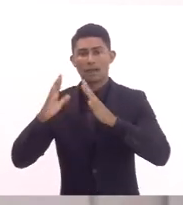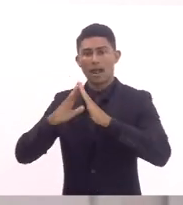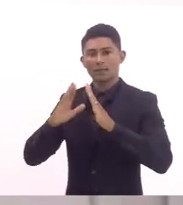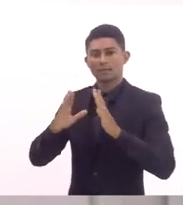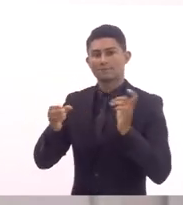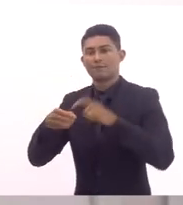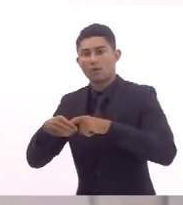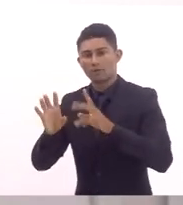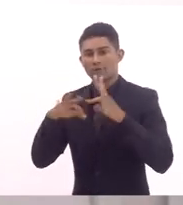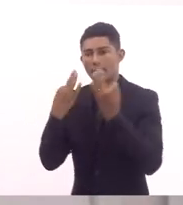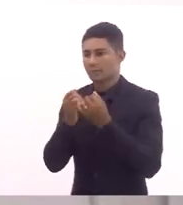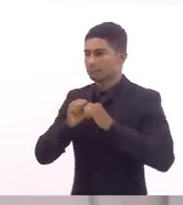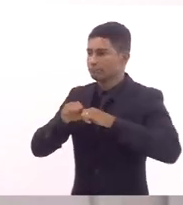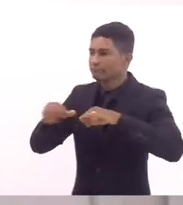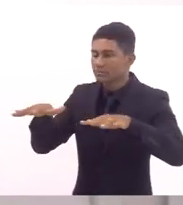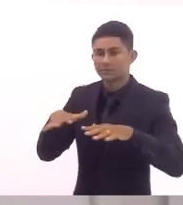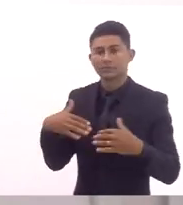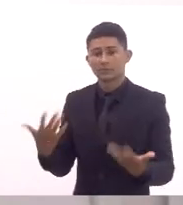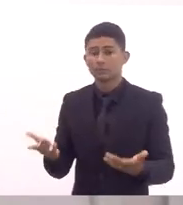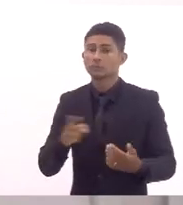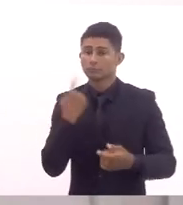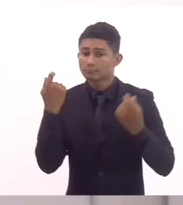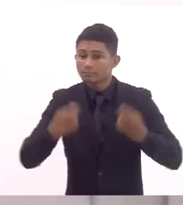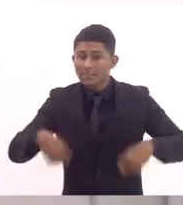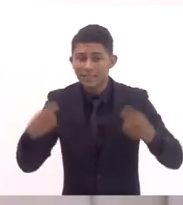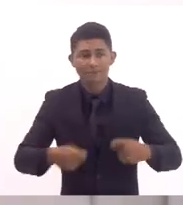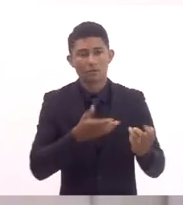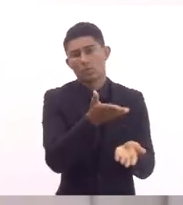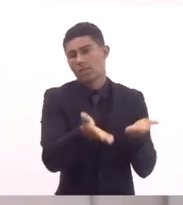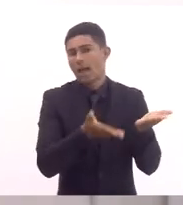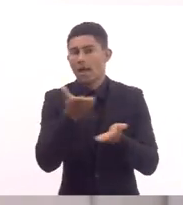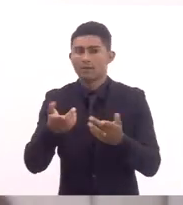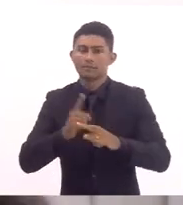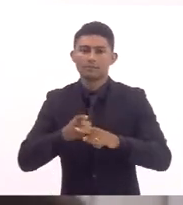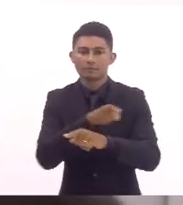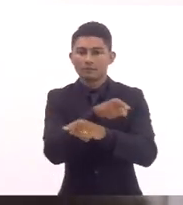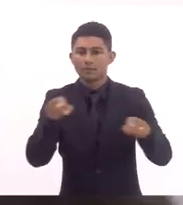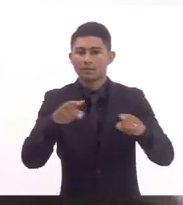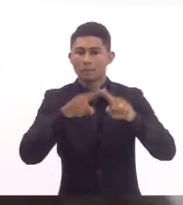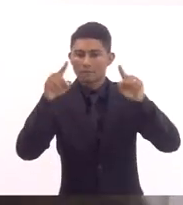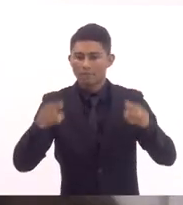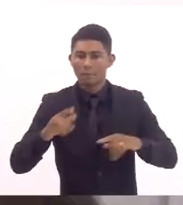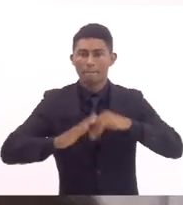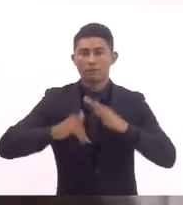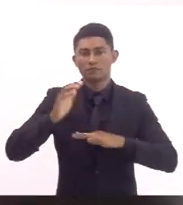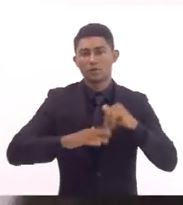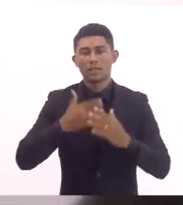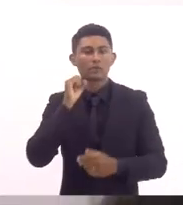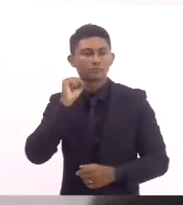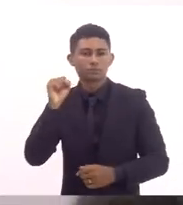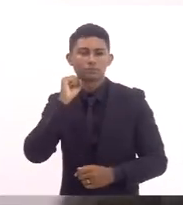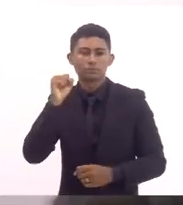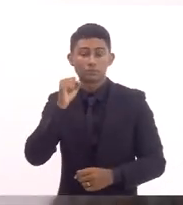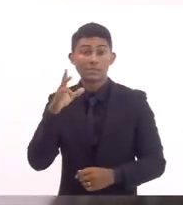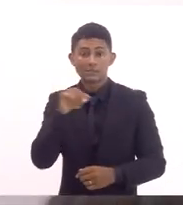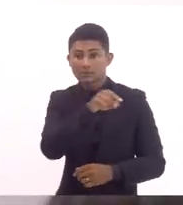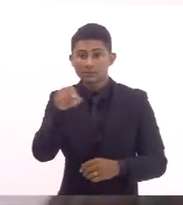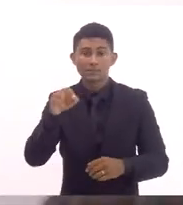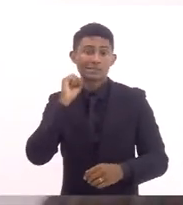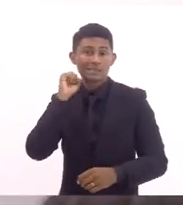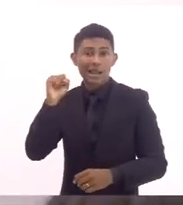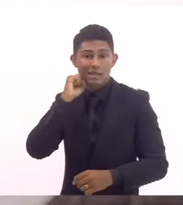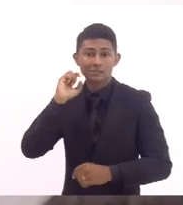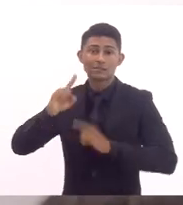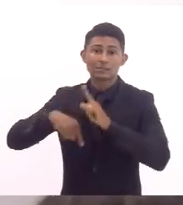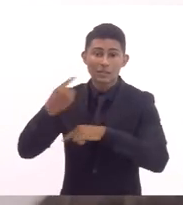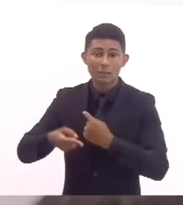a gente viu que a gente precisava cuidar desse profissional que o profissional estressado sobrecarregado tem mais chance de cometer uma violência obstétrica às vezes